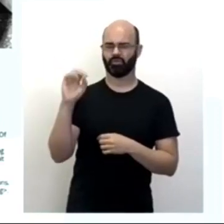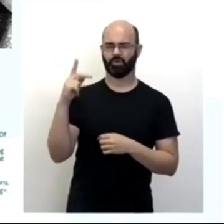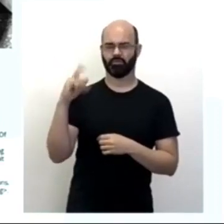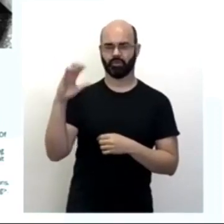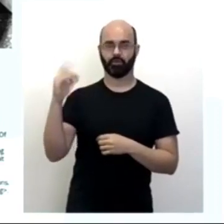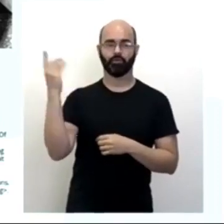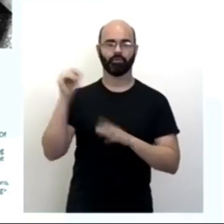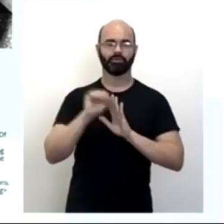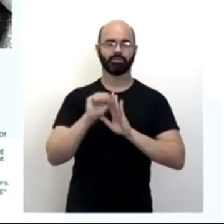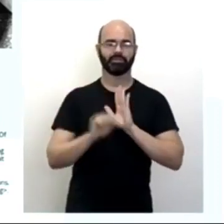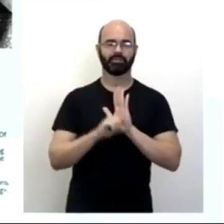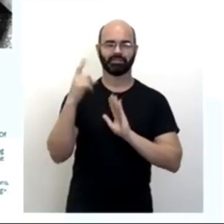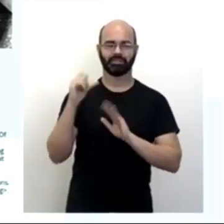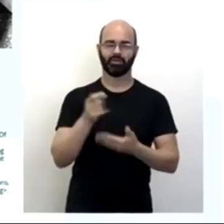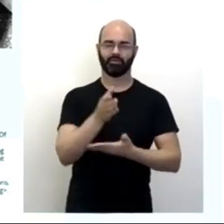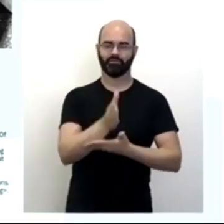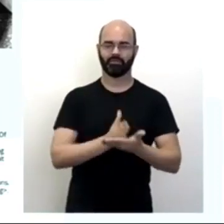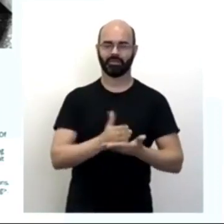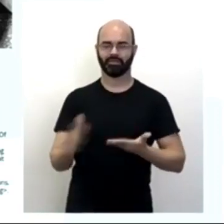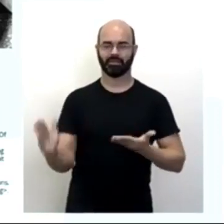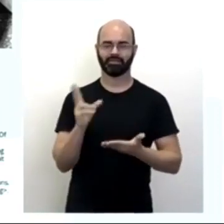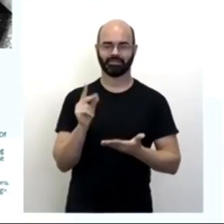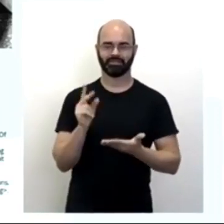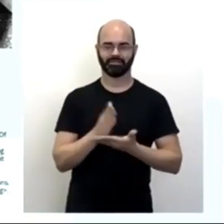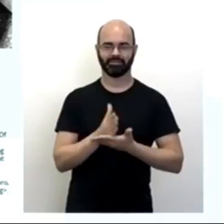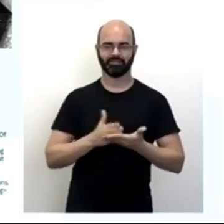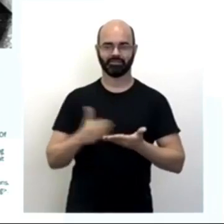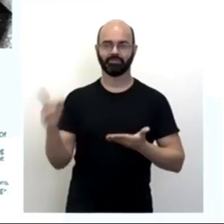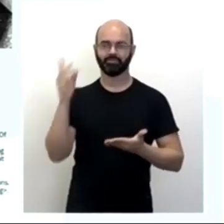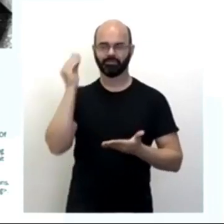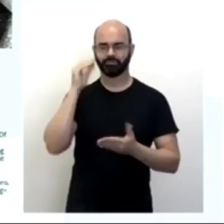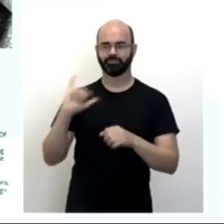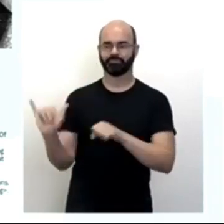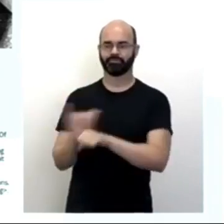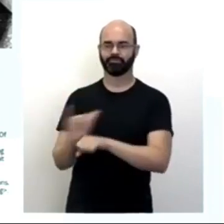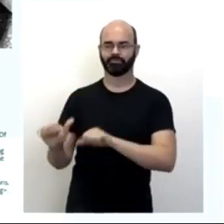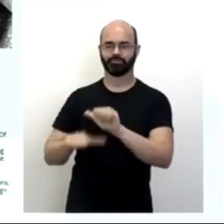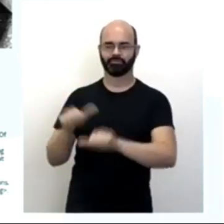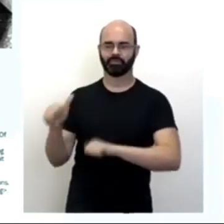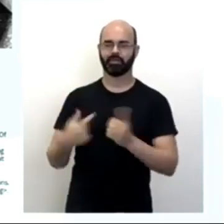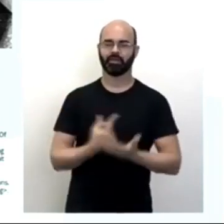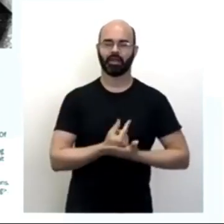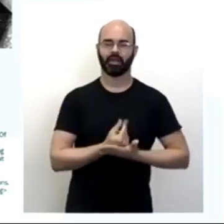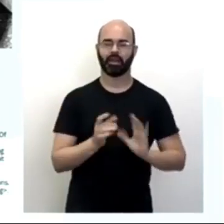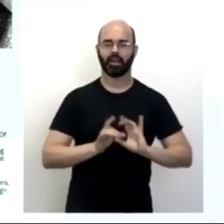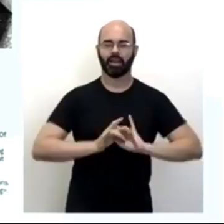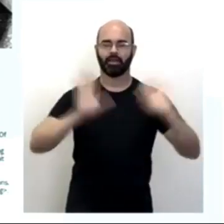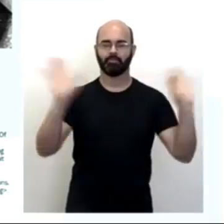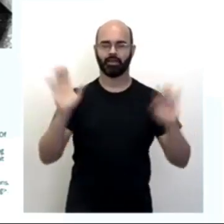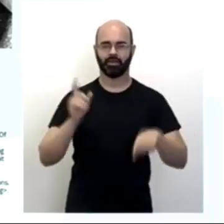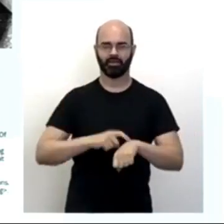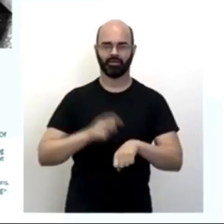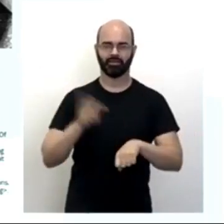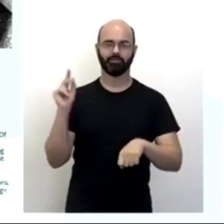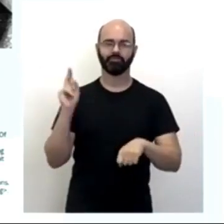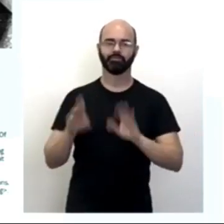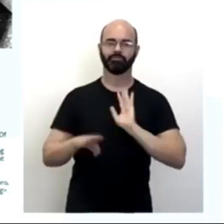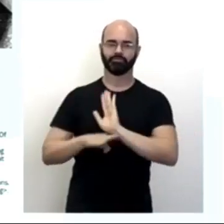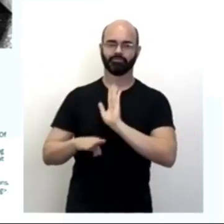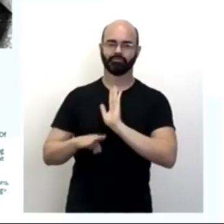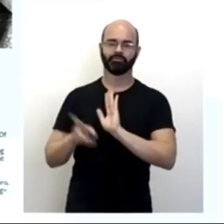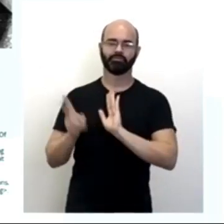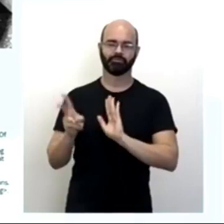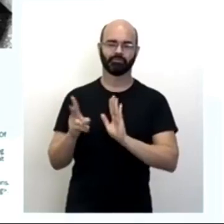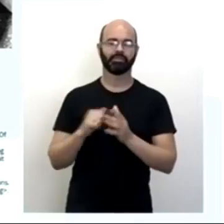XIX, ele propõe reformas ao capitalismo liberal da época, através da criação de cooperativas e